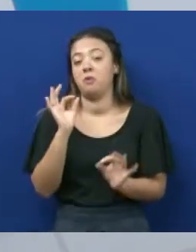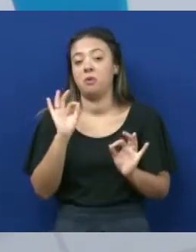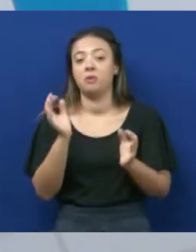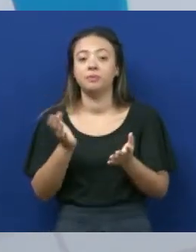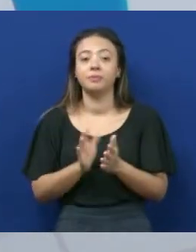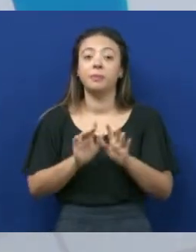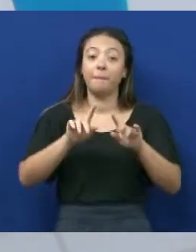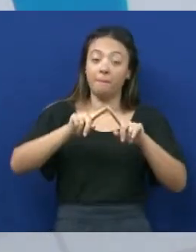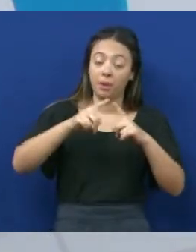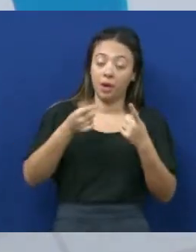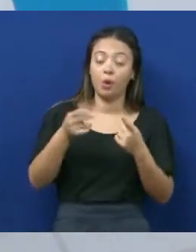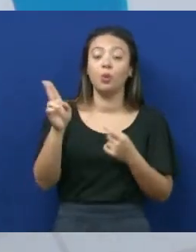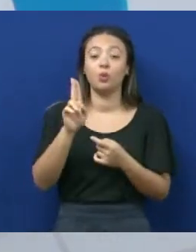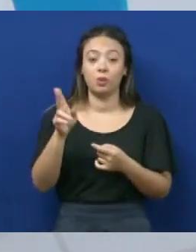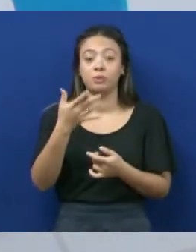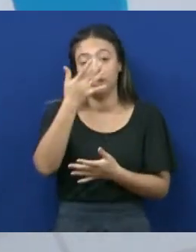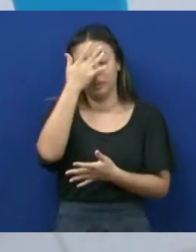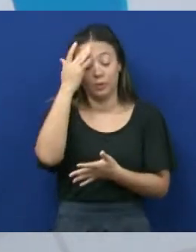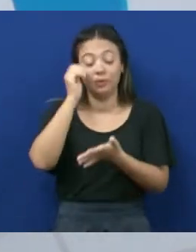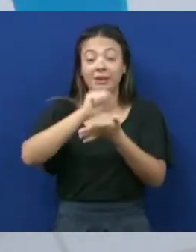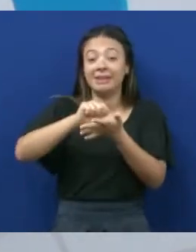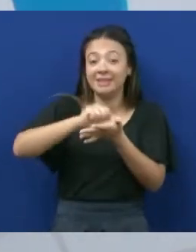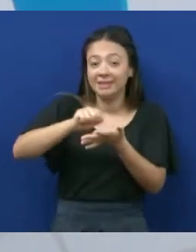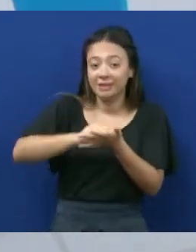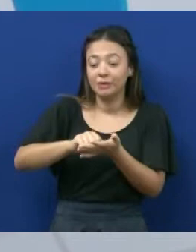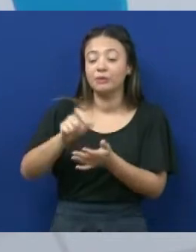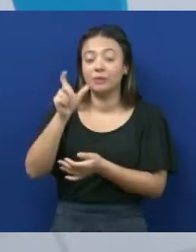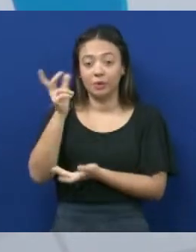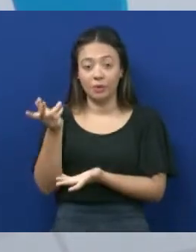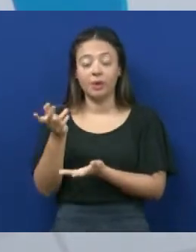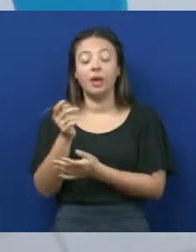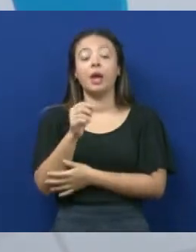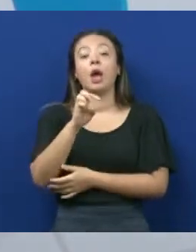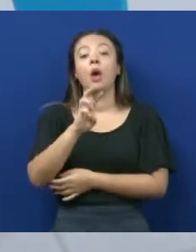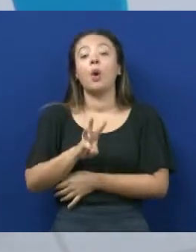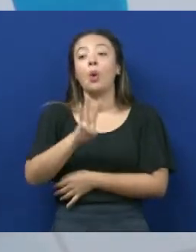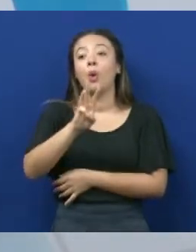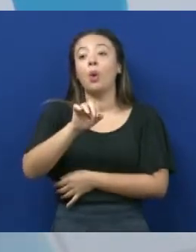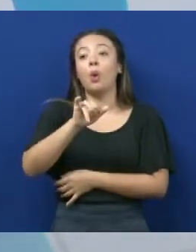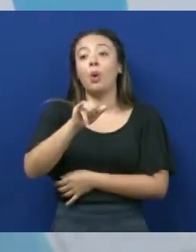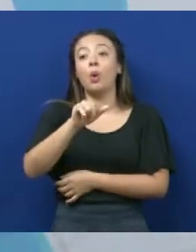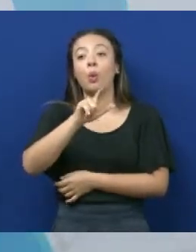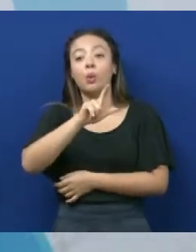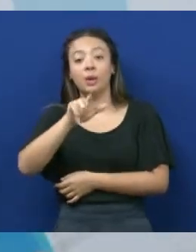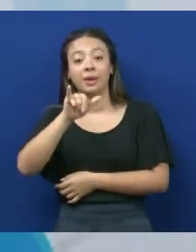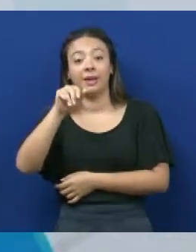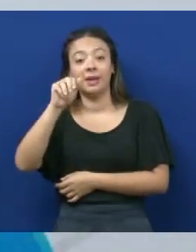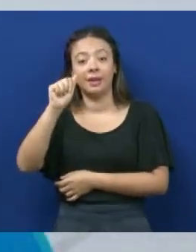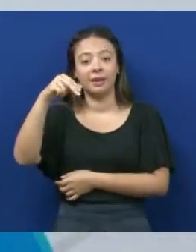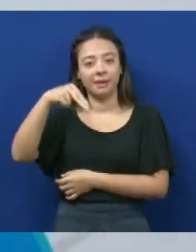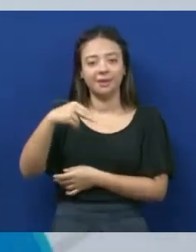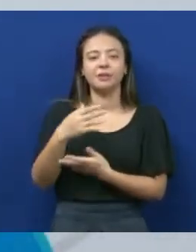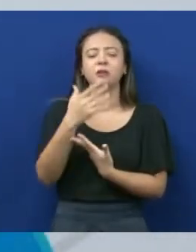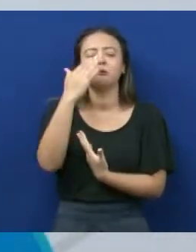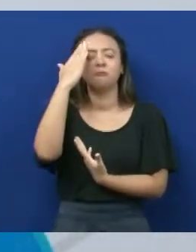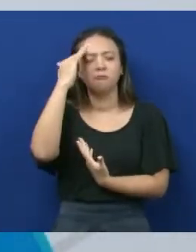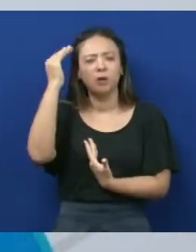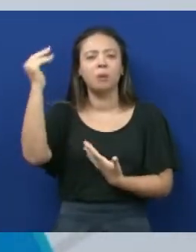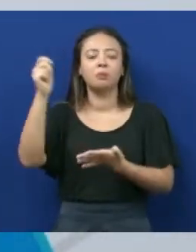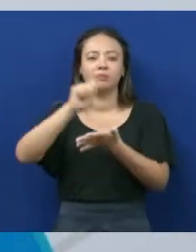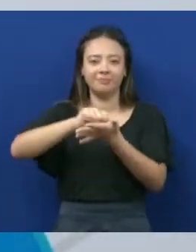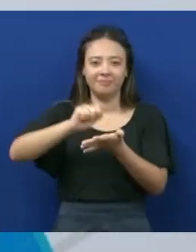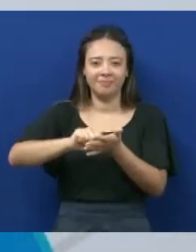para direcionar quem escreveu a peça Romeu e Julieta é de William Shakespeare. Então, quem era o William Shakespeare?